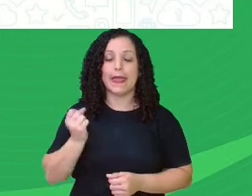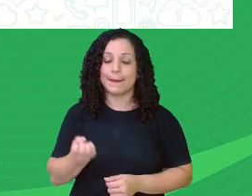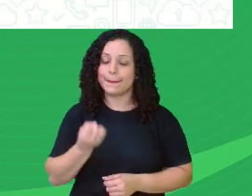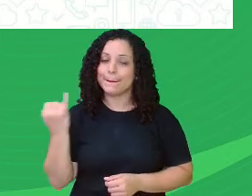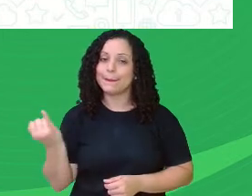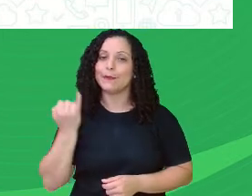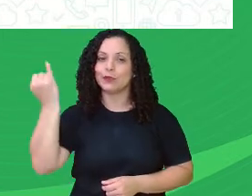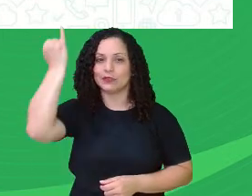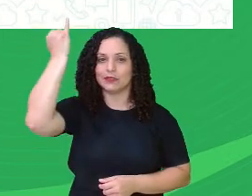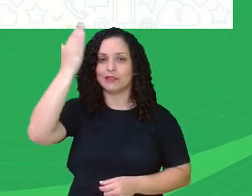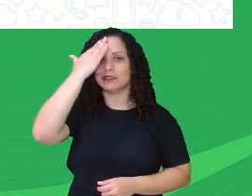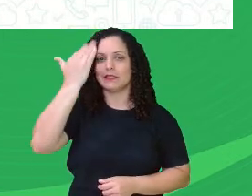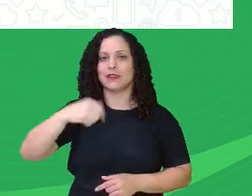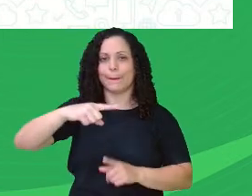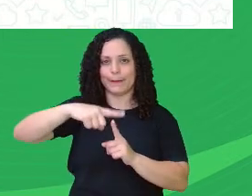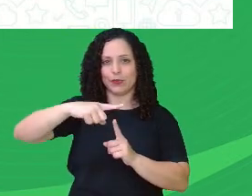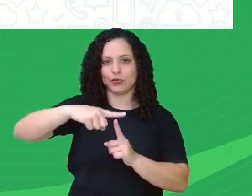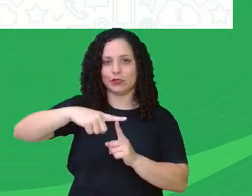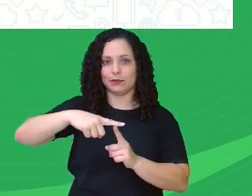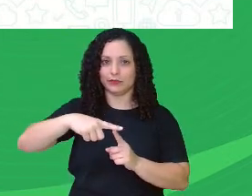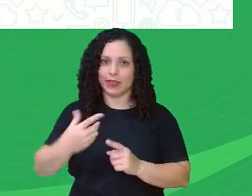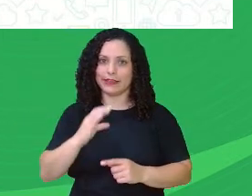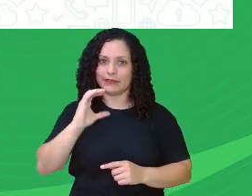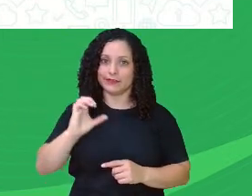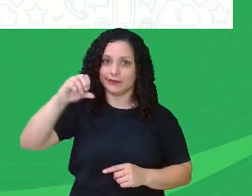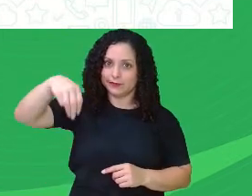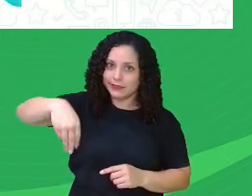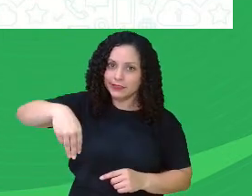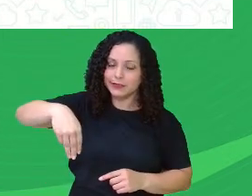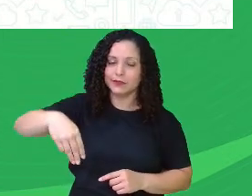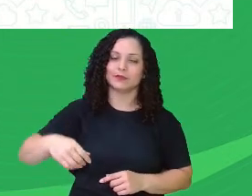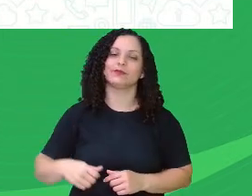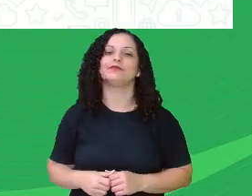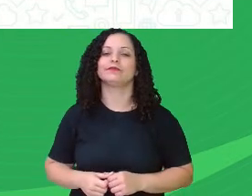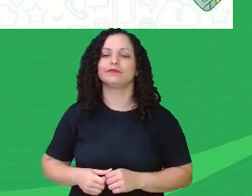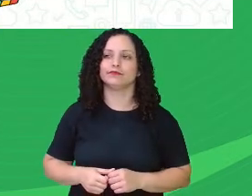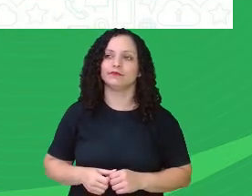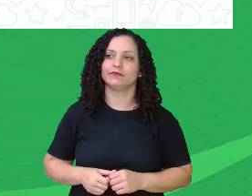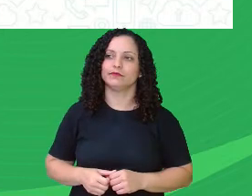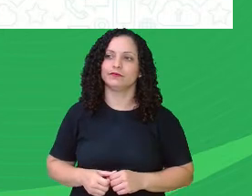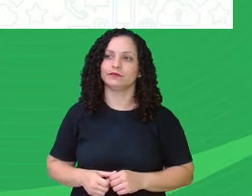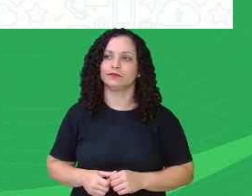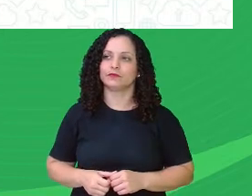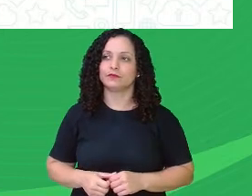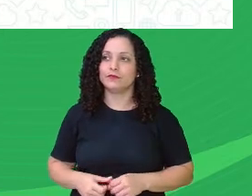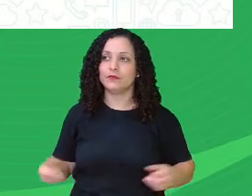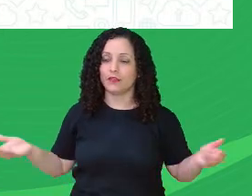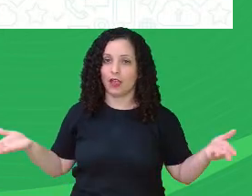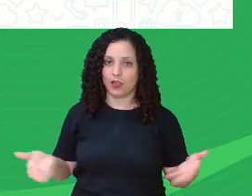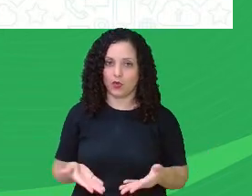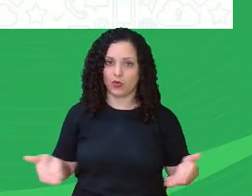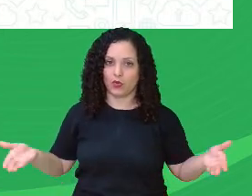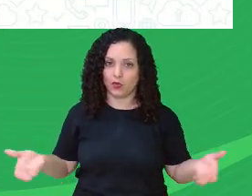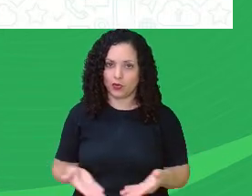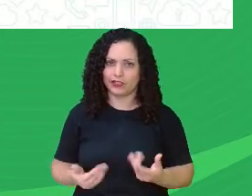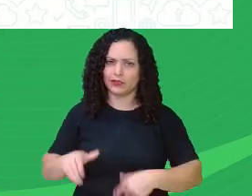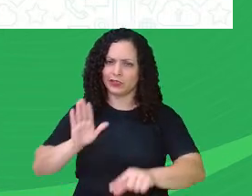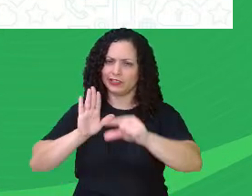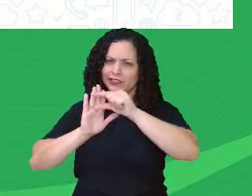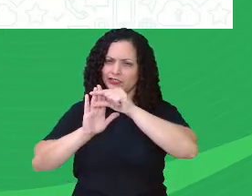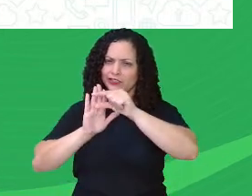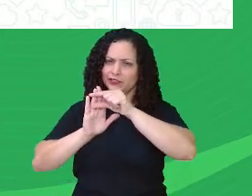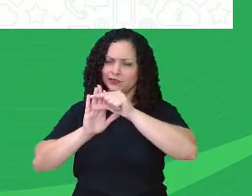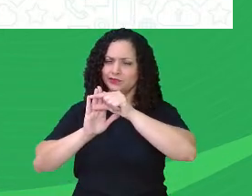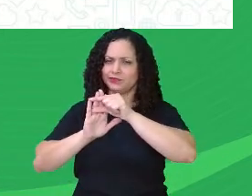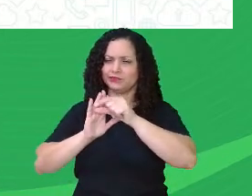importante na hora lá de fazer uma resolução de uma questão. Aí tem uma questãozinha que diz o